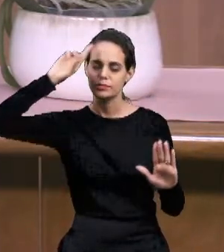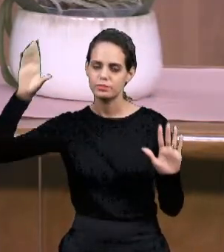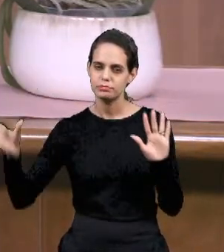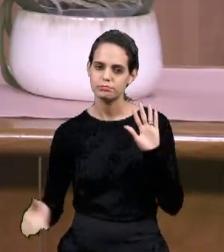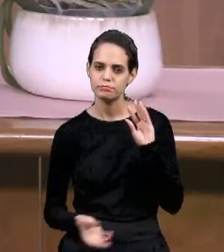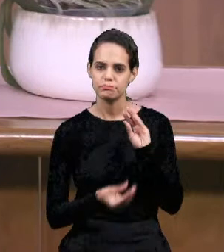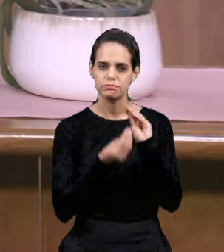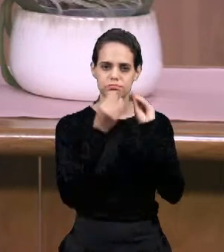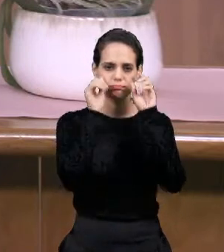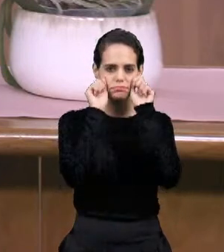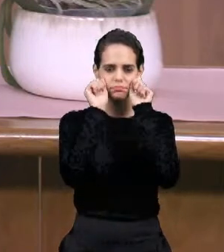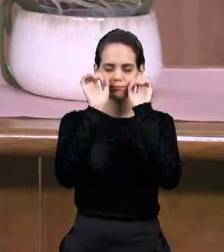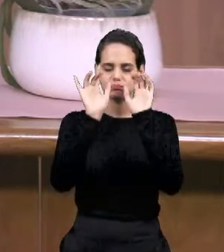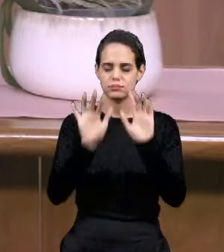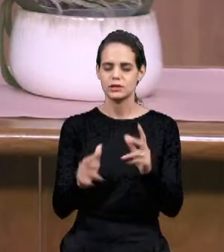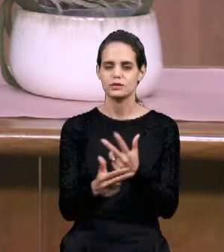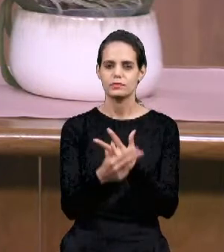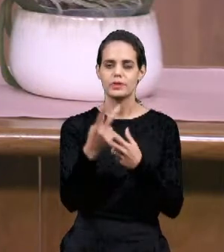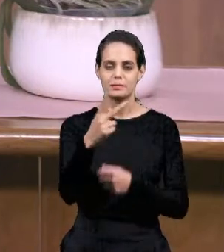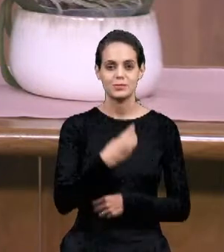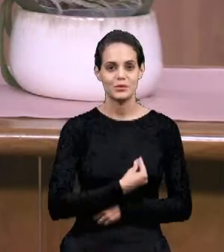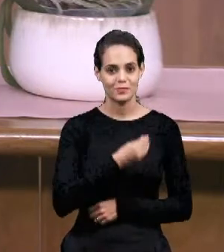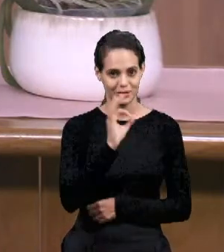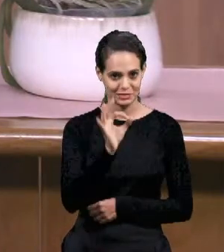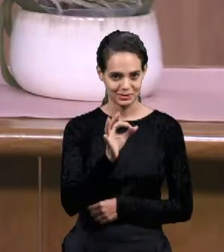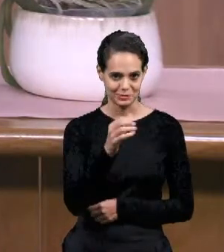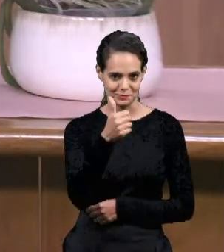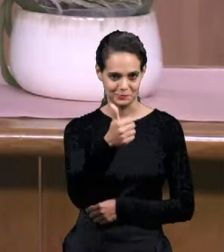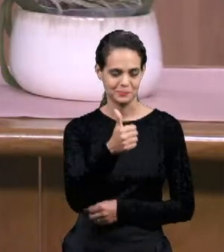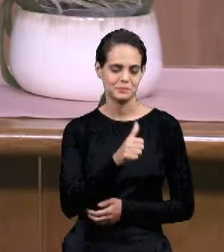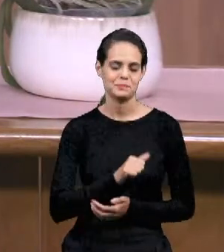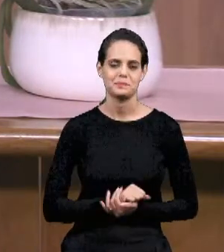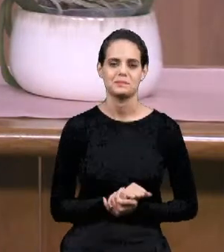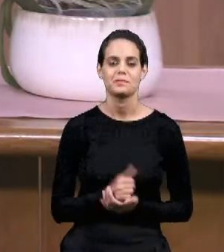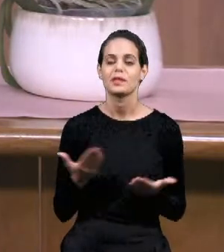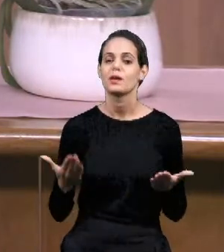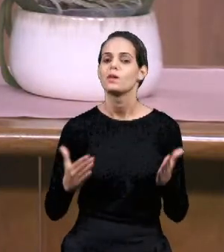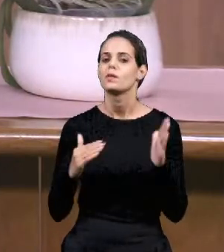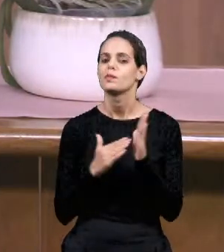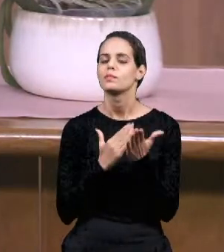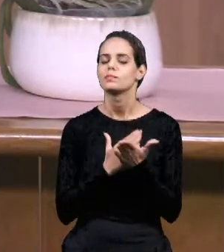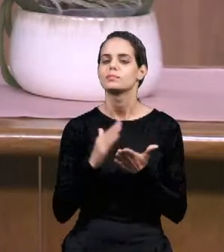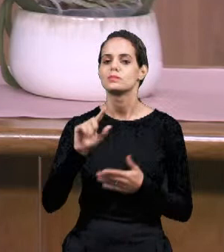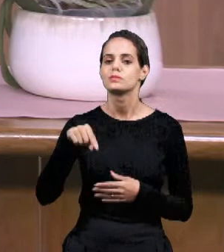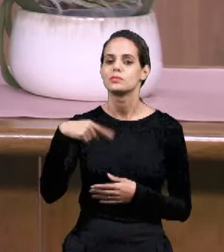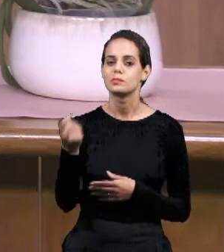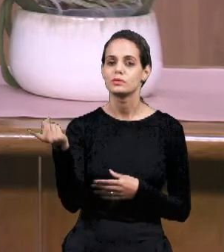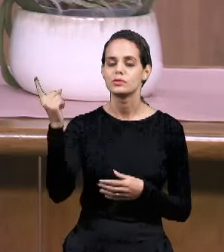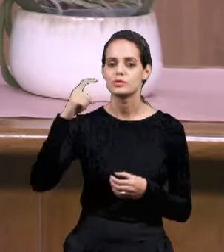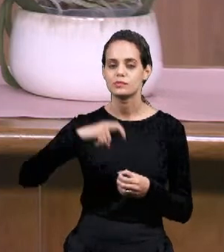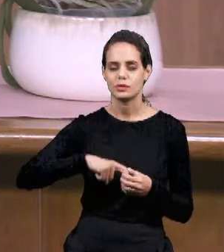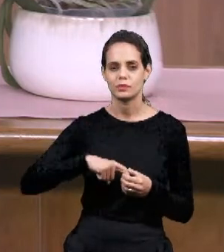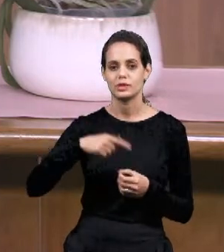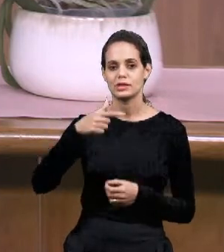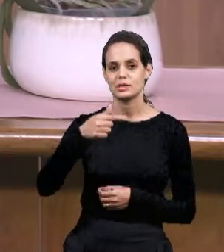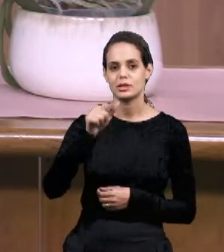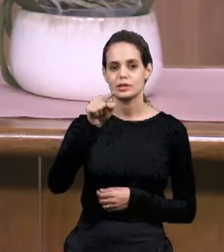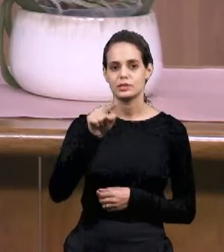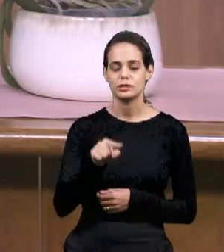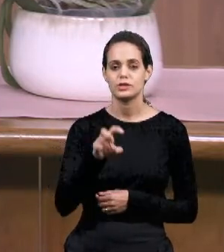dando muitas bênçãos para a sua vida, tá certo? Muito bem, nós vamos então agora tocar alguns louvores. Daqui a pouquinho a gente volta, agora são 19 horas e